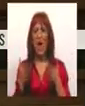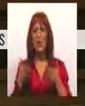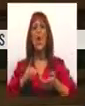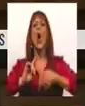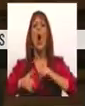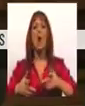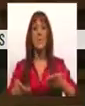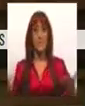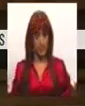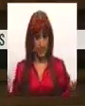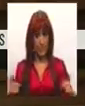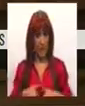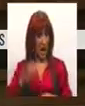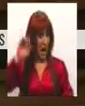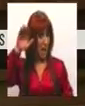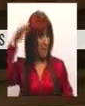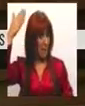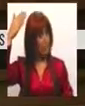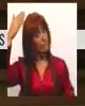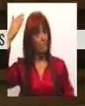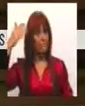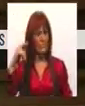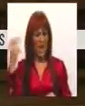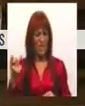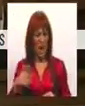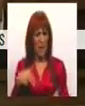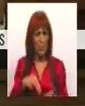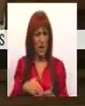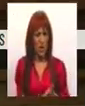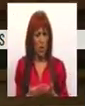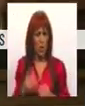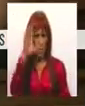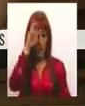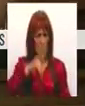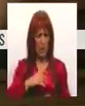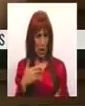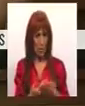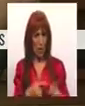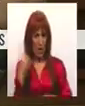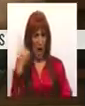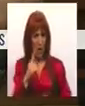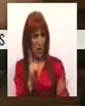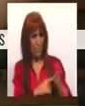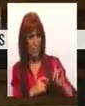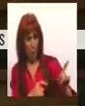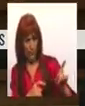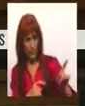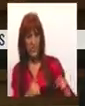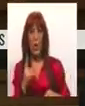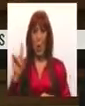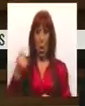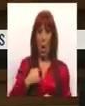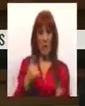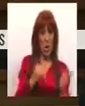só contribui para, em primeiro lugar, enfraquecer a posição negocial do governo português face às autoridades norte-americanas. Porque se eu